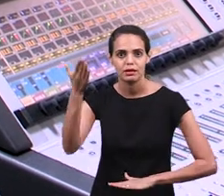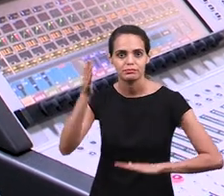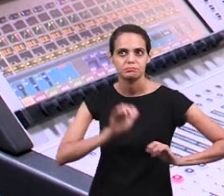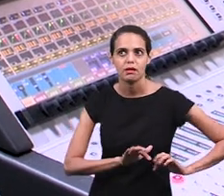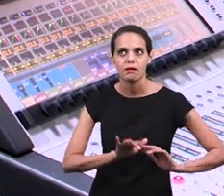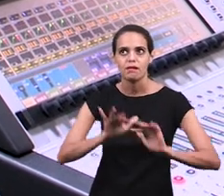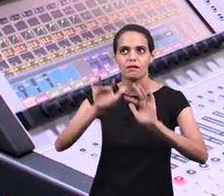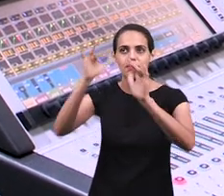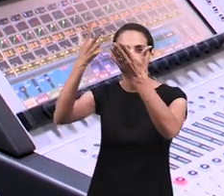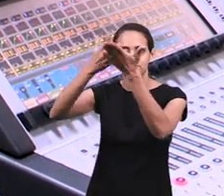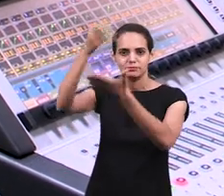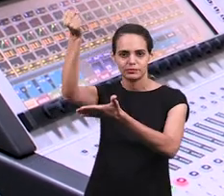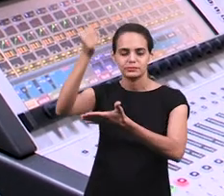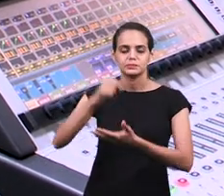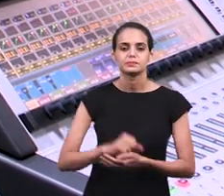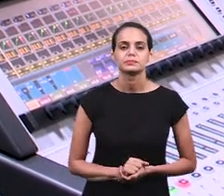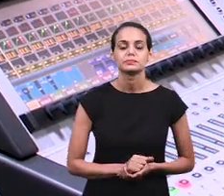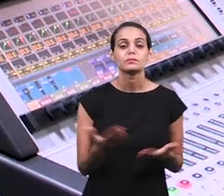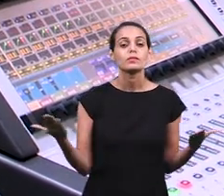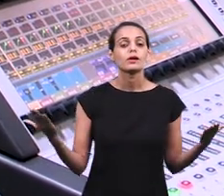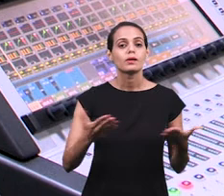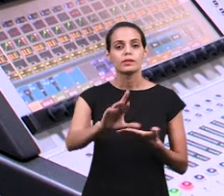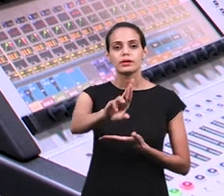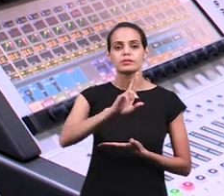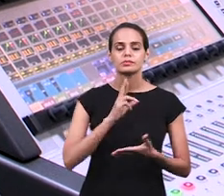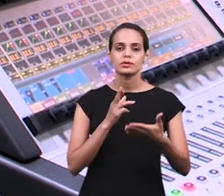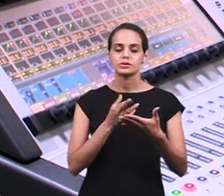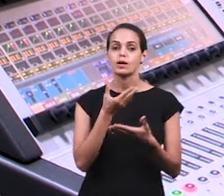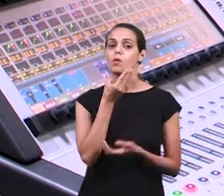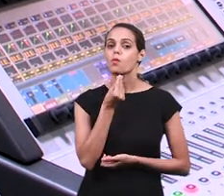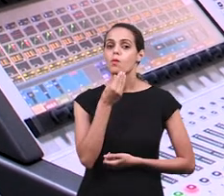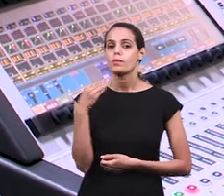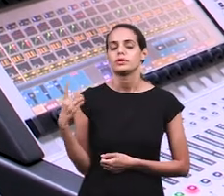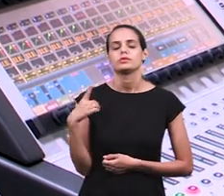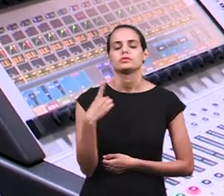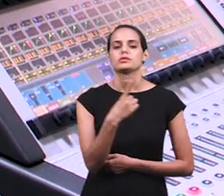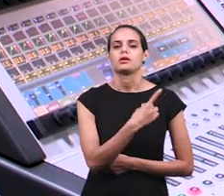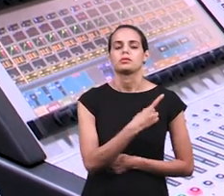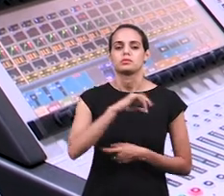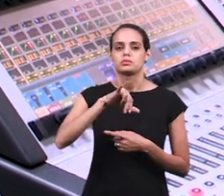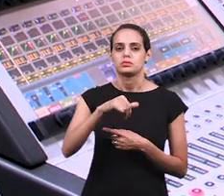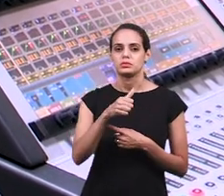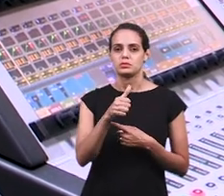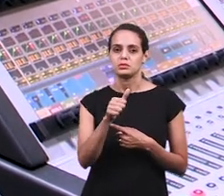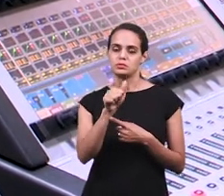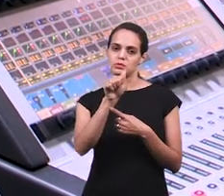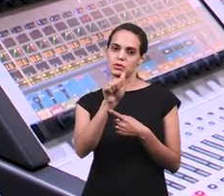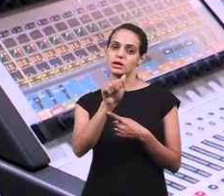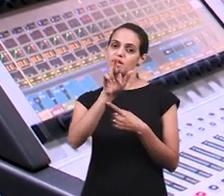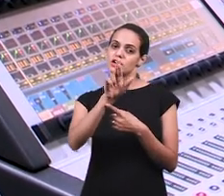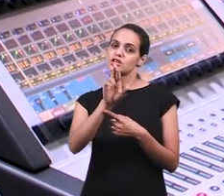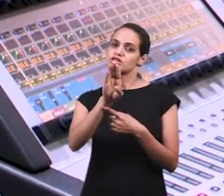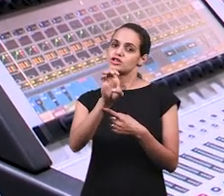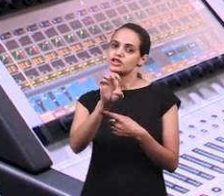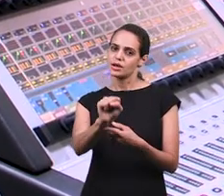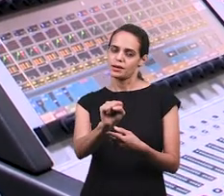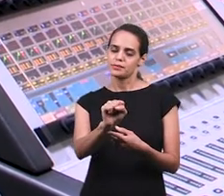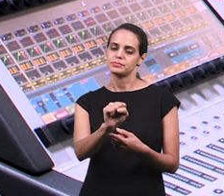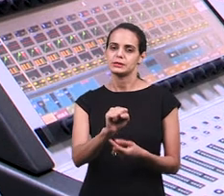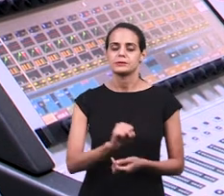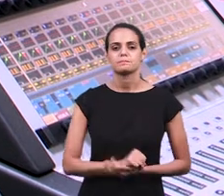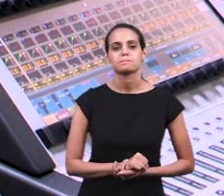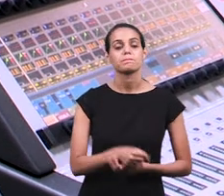quem vai nos dar essa resposta a essa pergunta é um diácono, nosso irmão Jabes. Ele pertence a uma das nossas igrejas lá